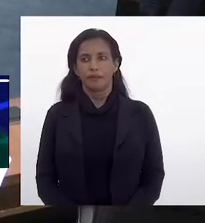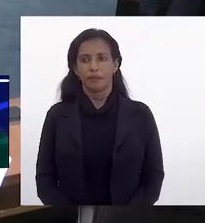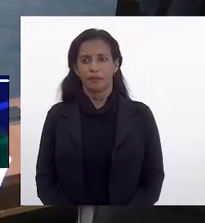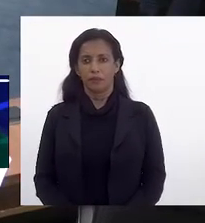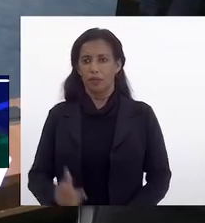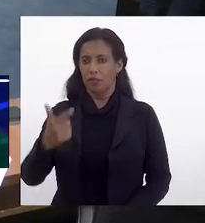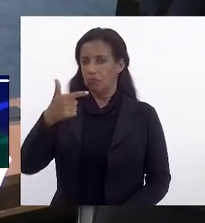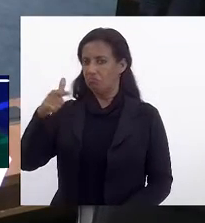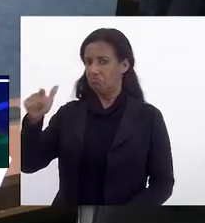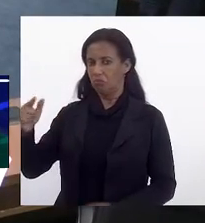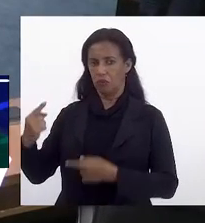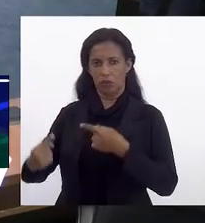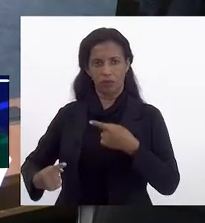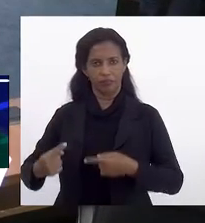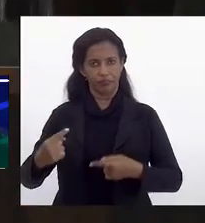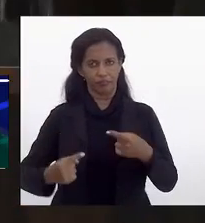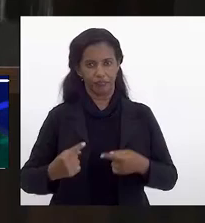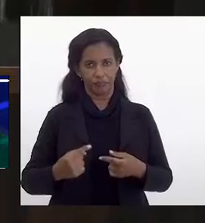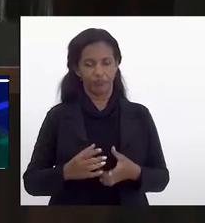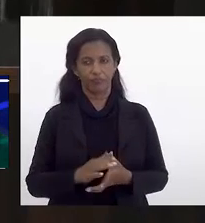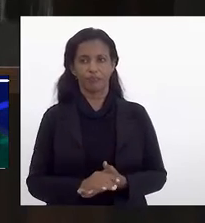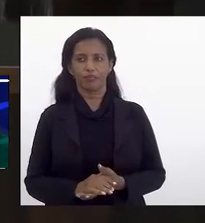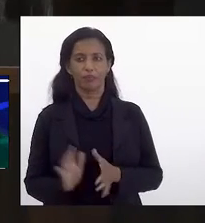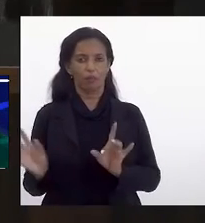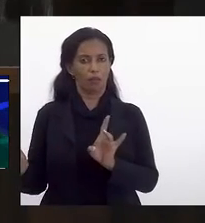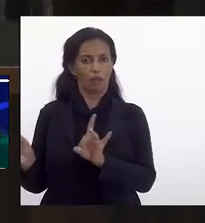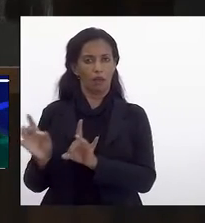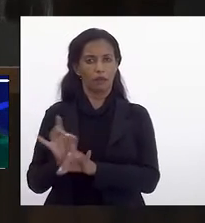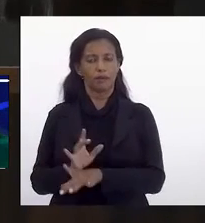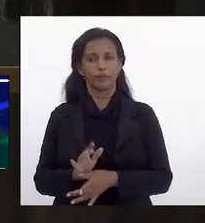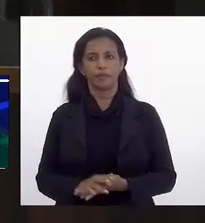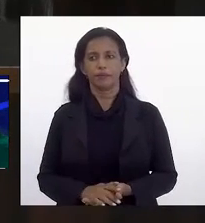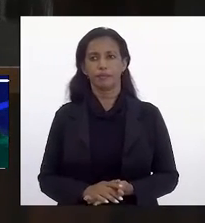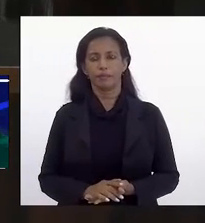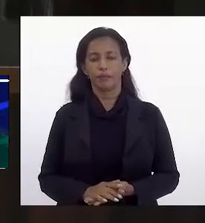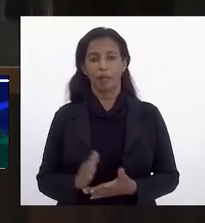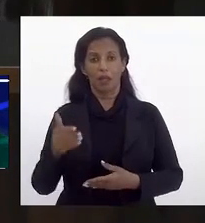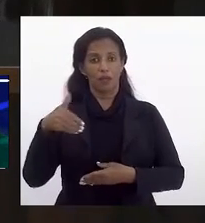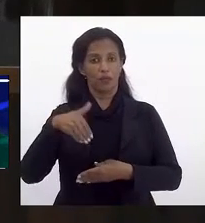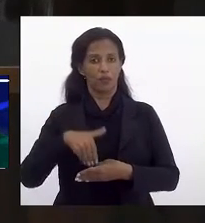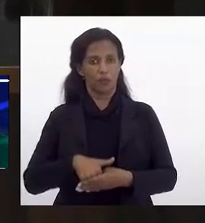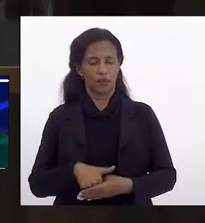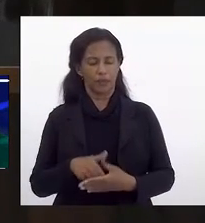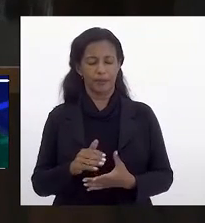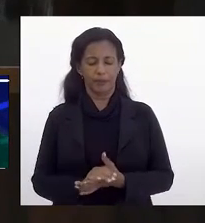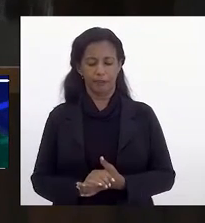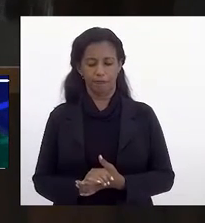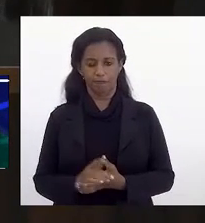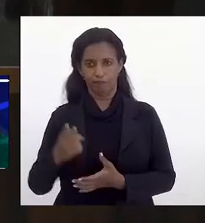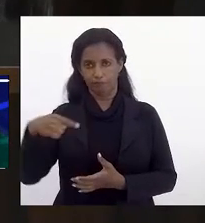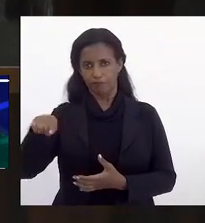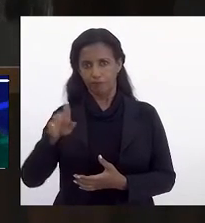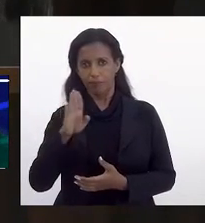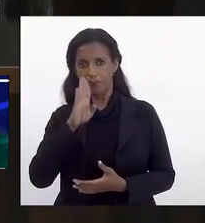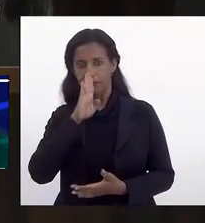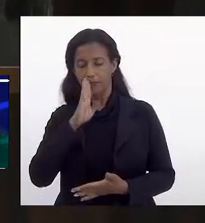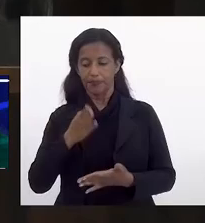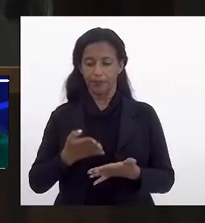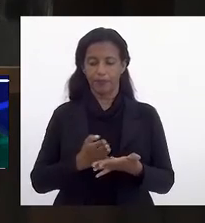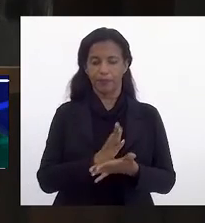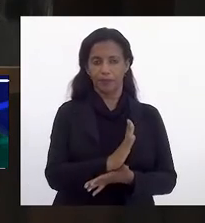Não havendo mais quem queira discutir, encerrada a discussão. Em votação, senhores que aprovam, permaneçam como